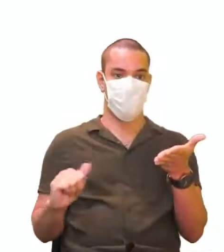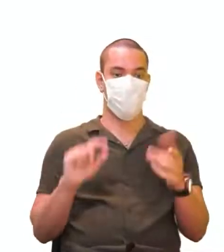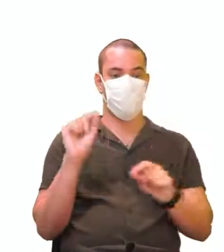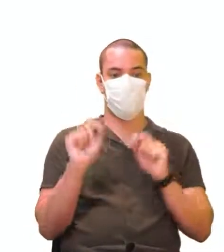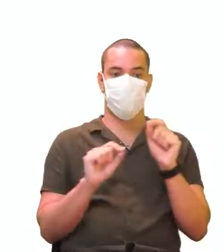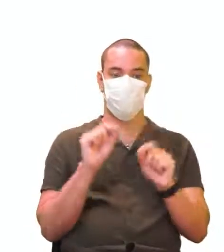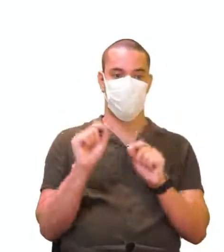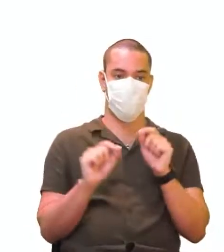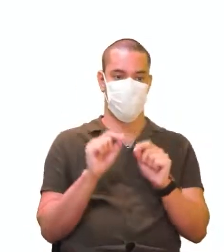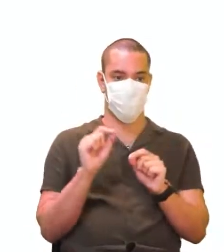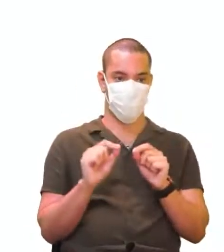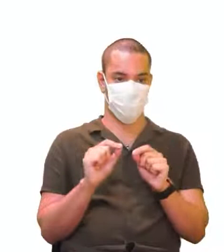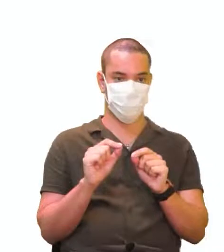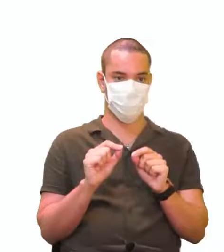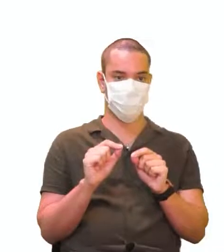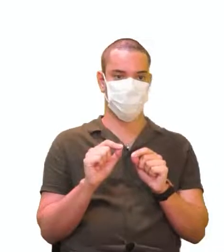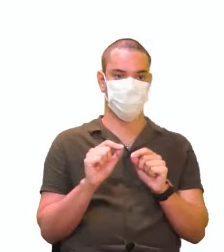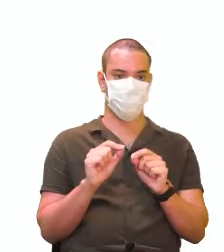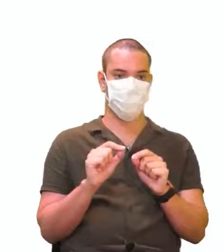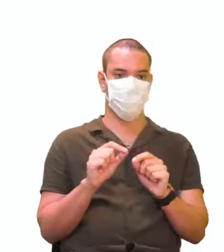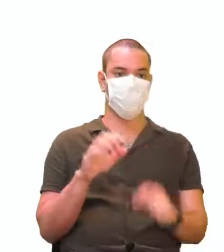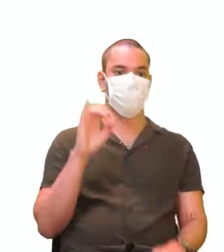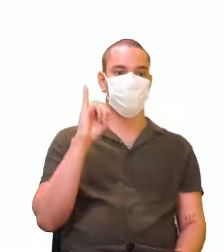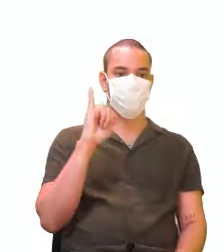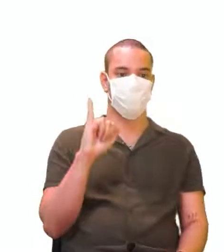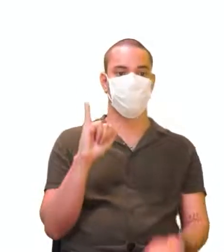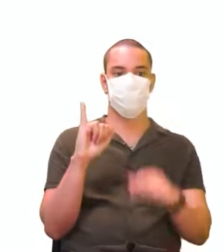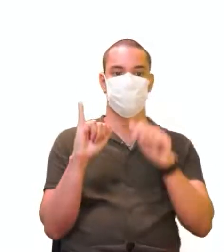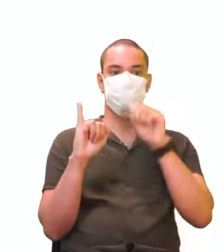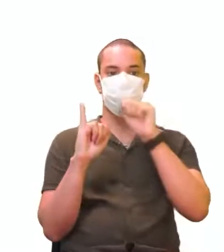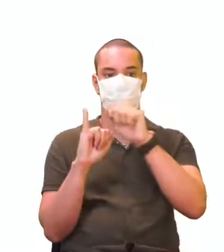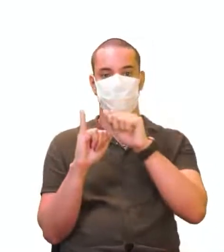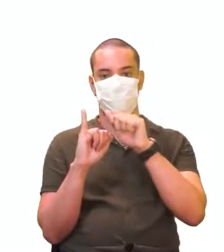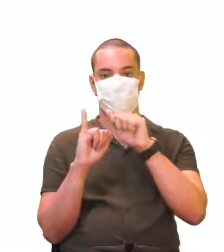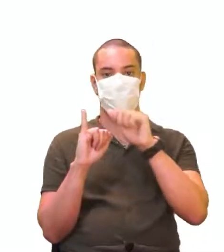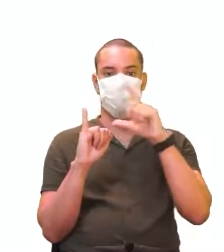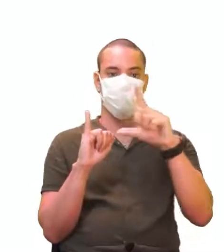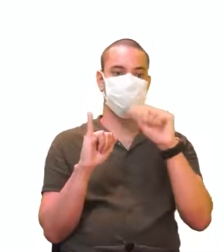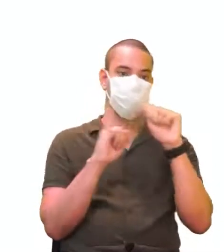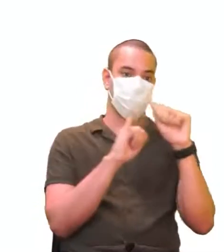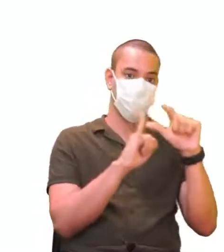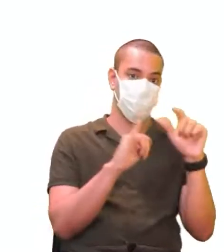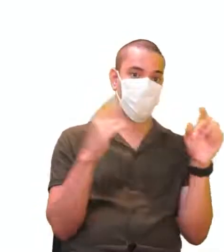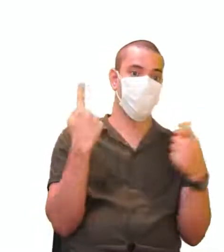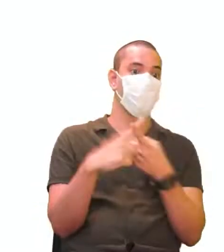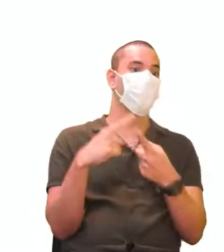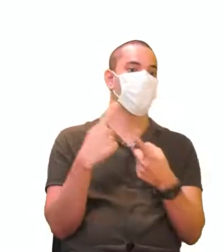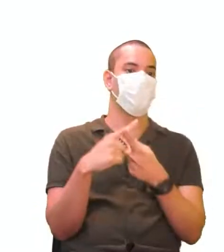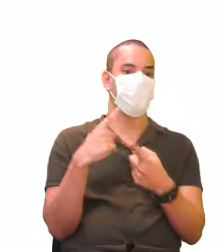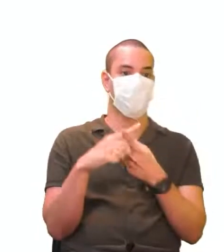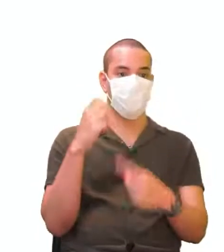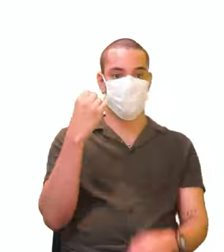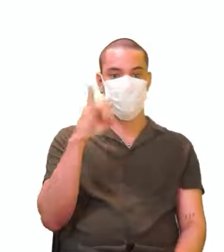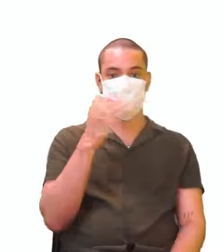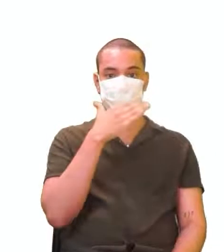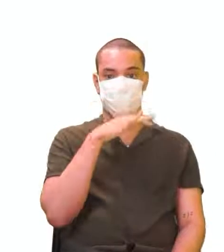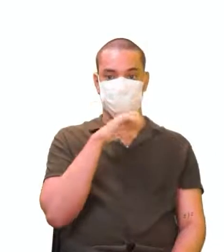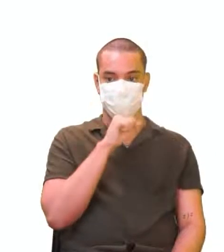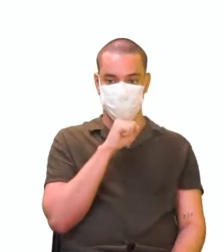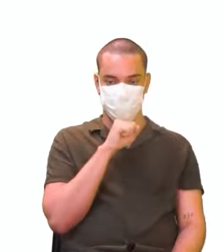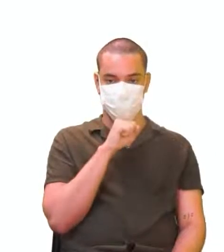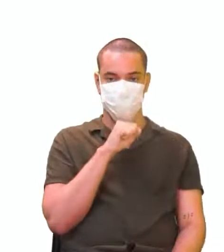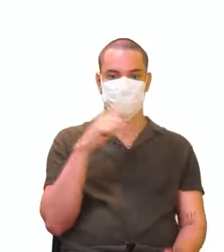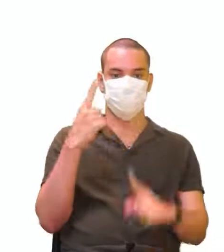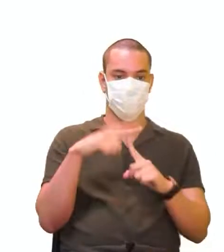paternidade é o indivíduo isão, azão, por quê? Se a mãe, olha a questão,